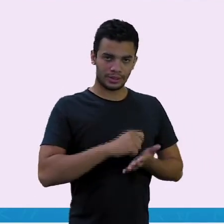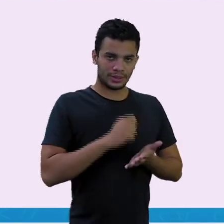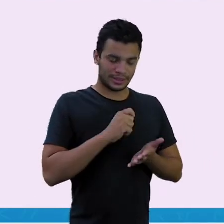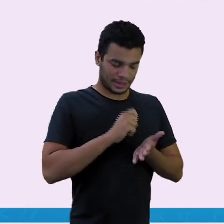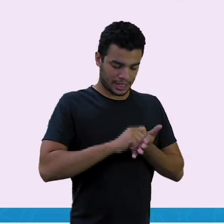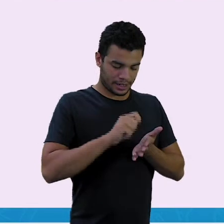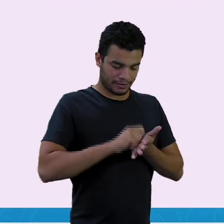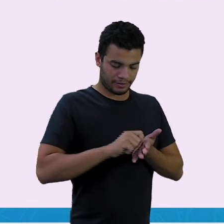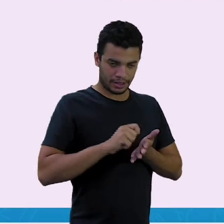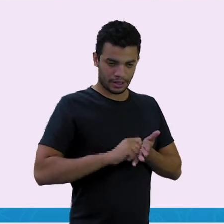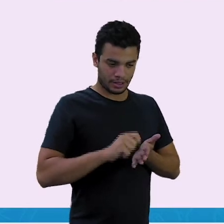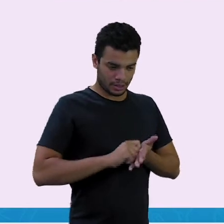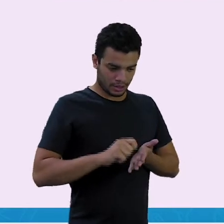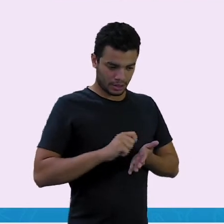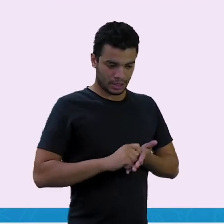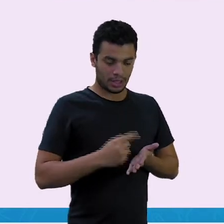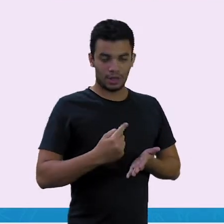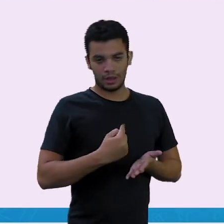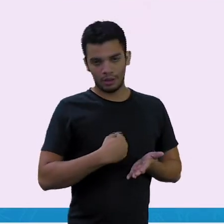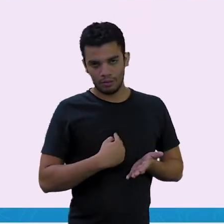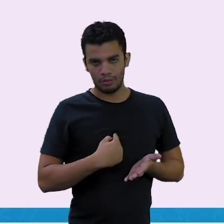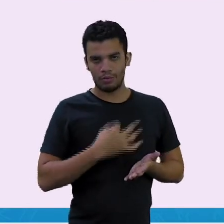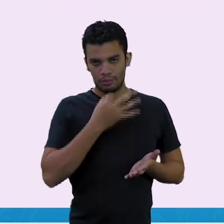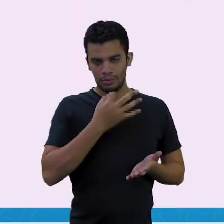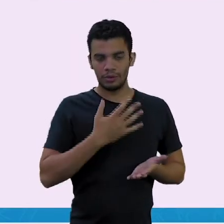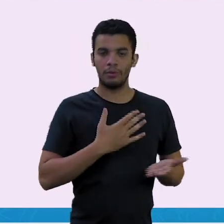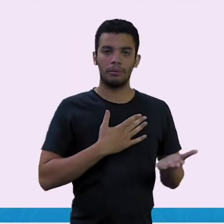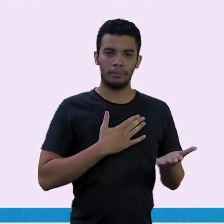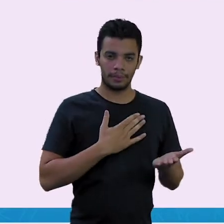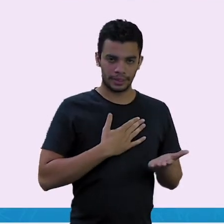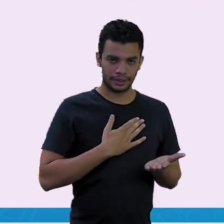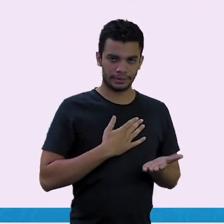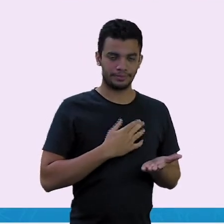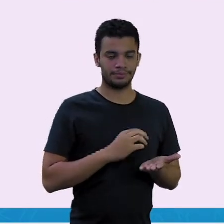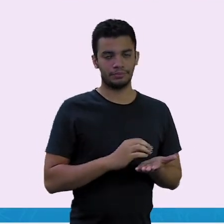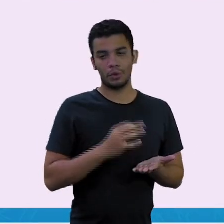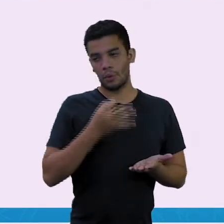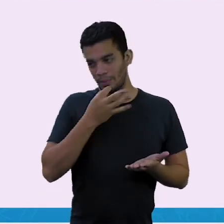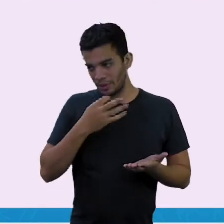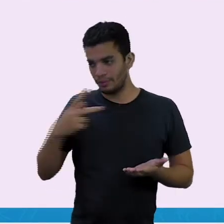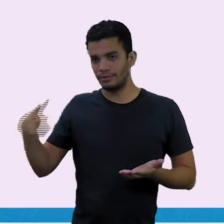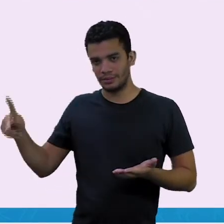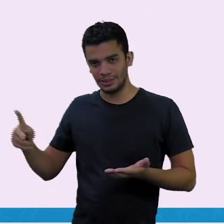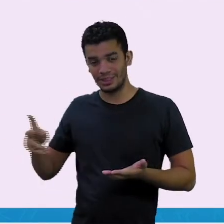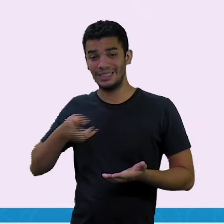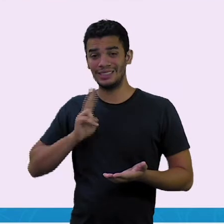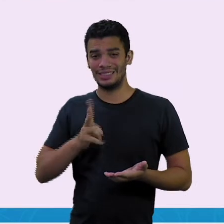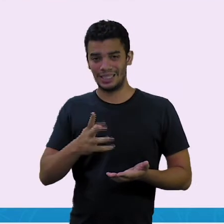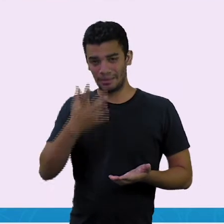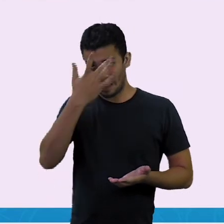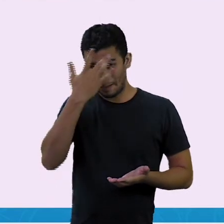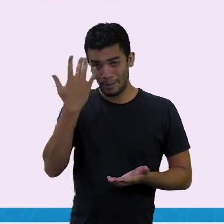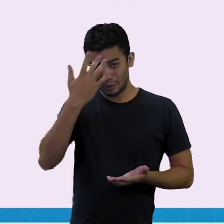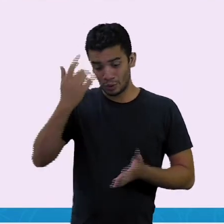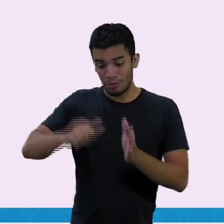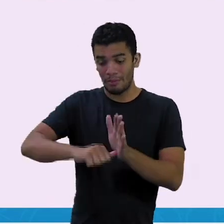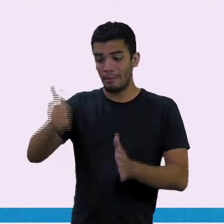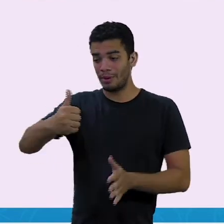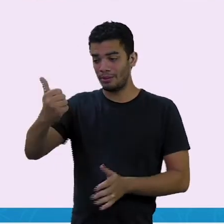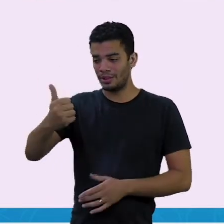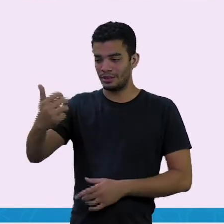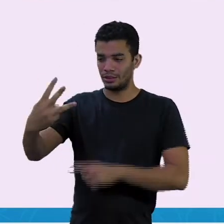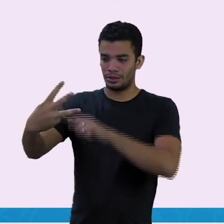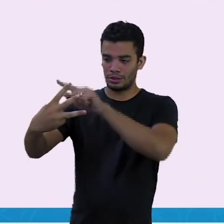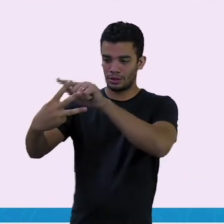linguagem é coloquial, do dia a dia, sem grandes estruturas, né? Sem grandes